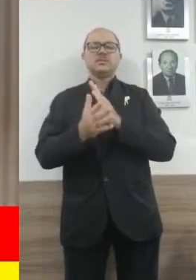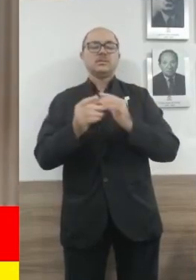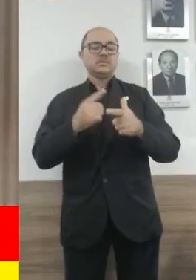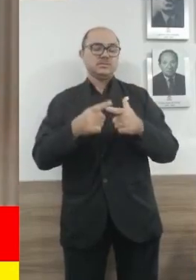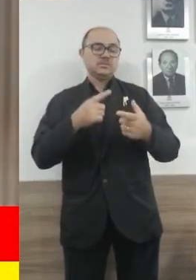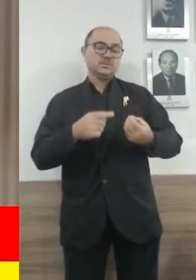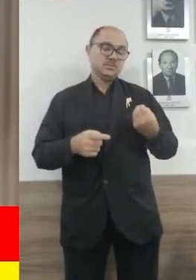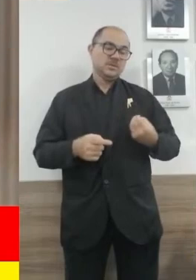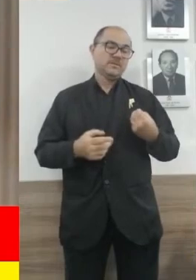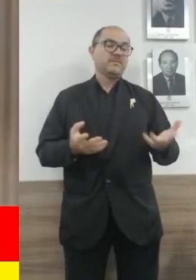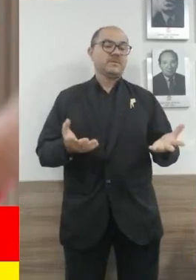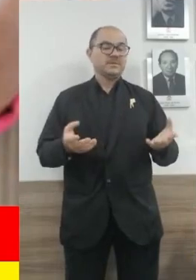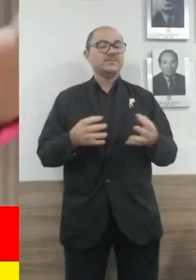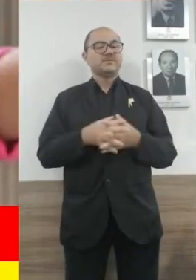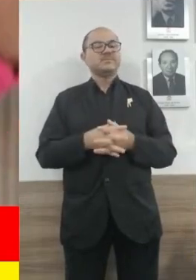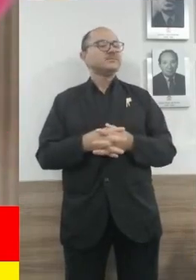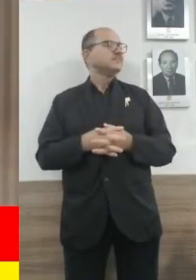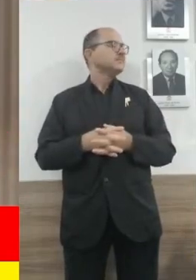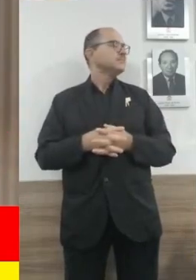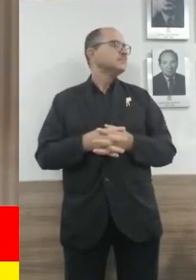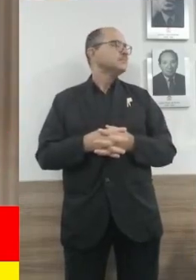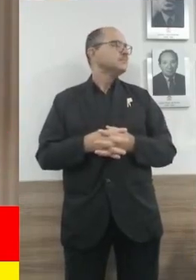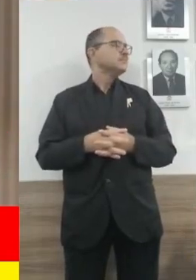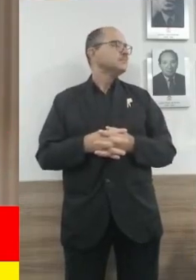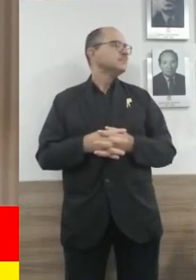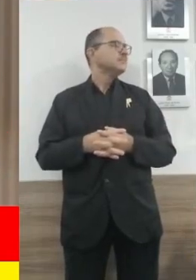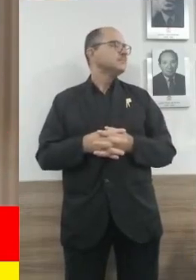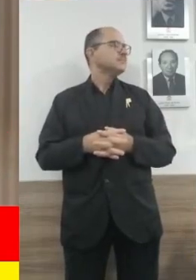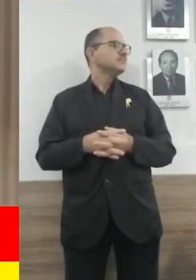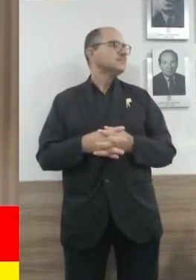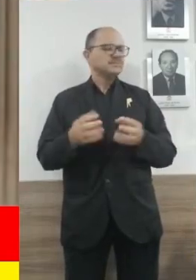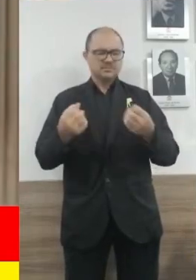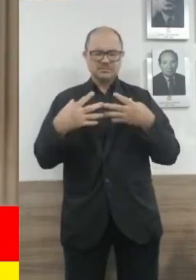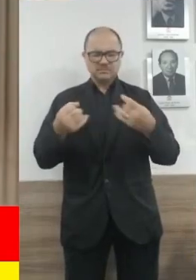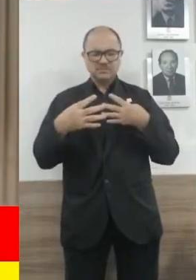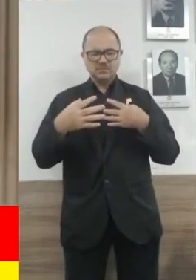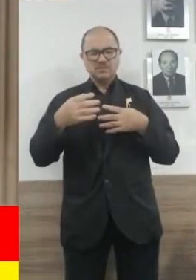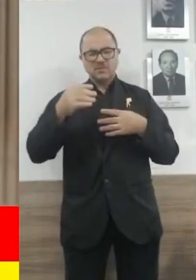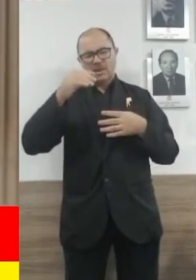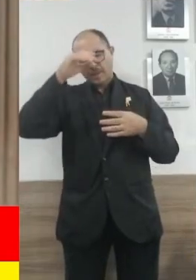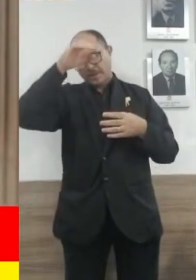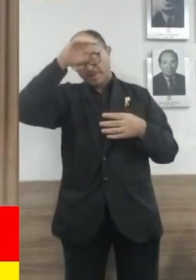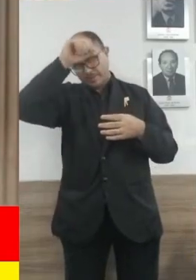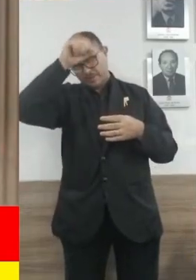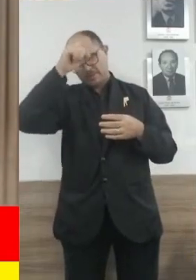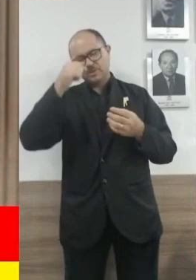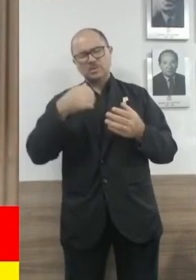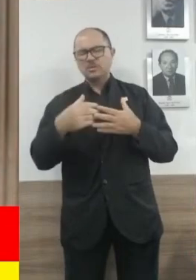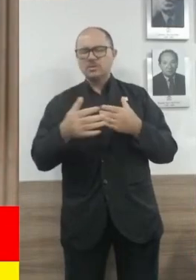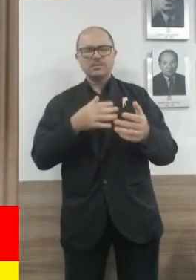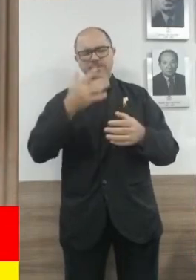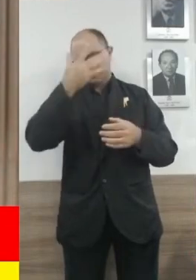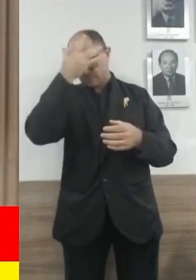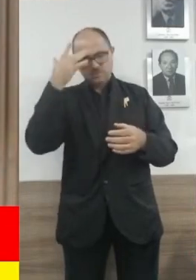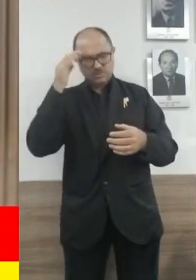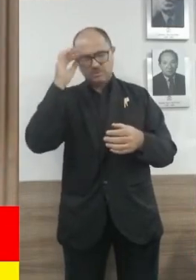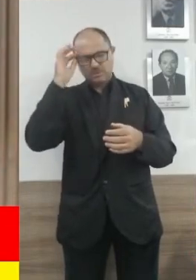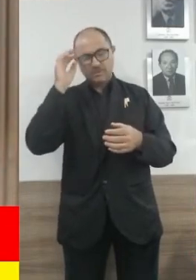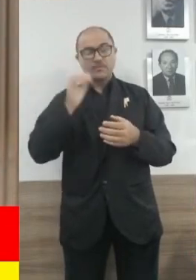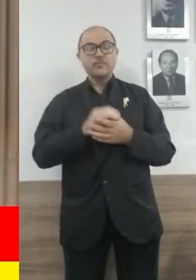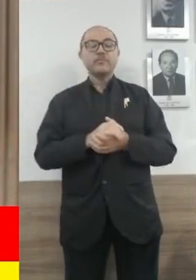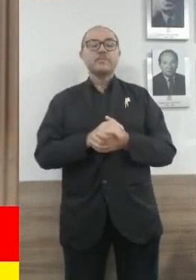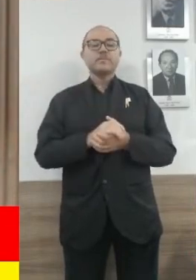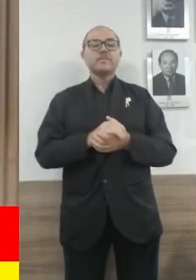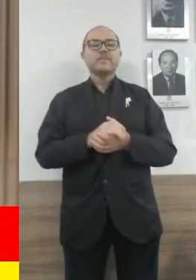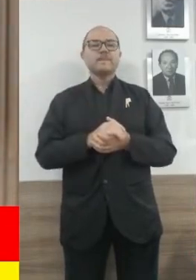vida Isso serve como ensinamento para qualquer um para que a gente